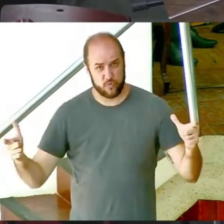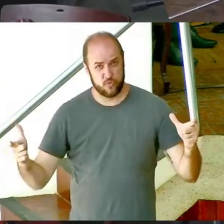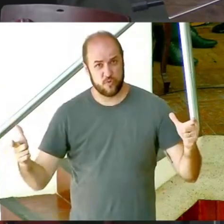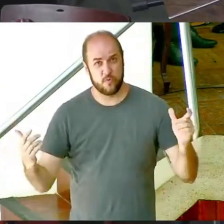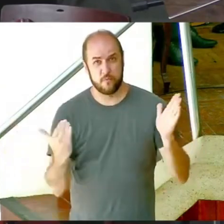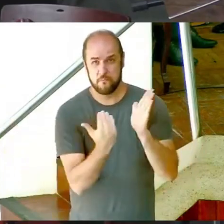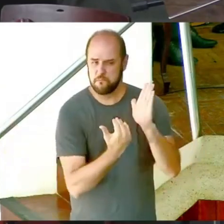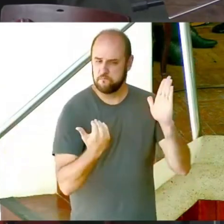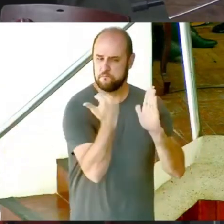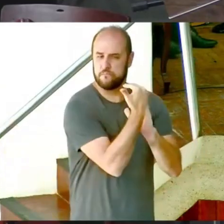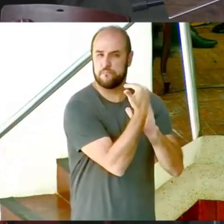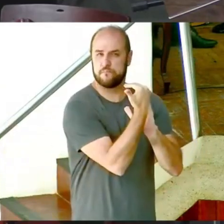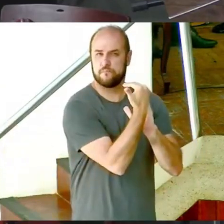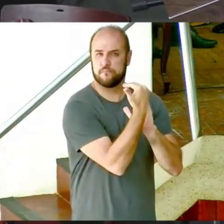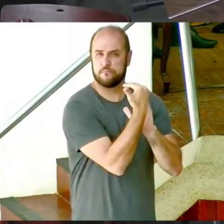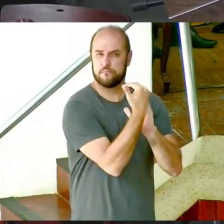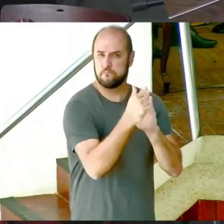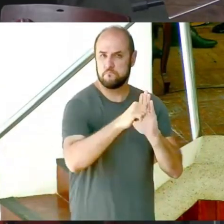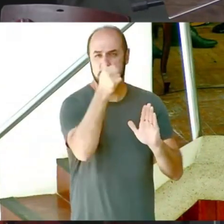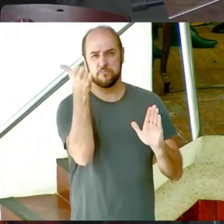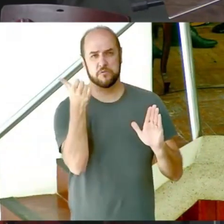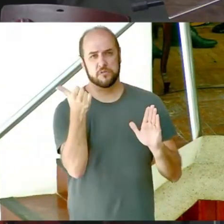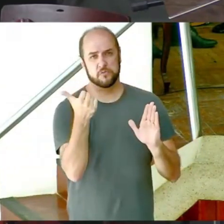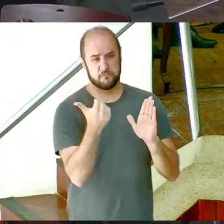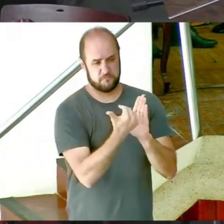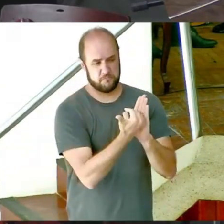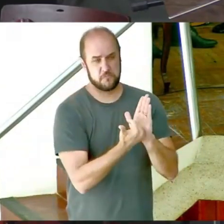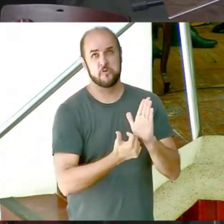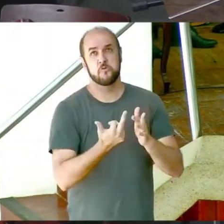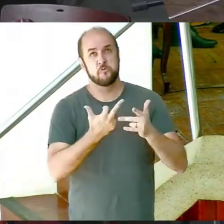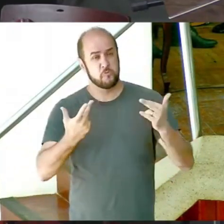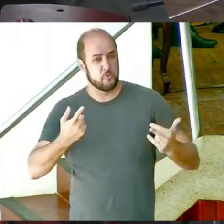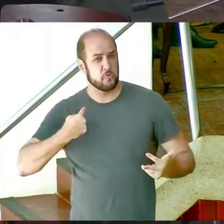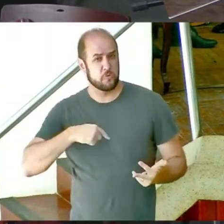pessoais, das nossas próprias necessidades.